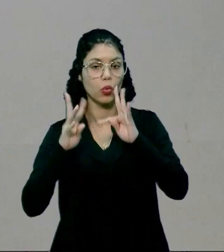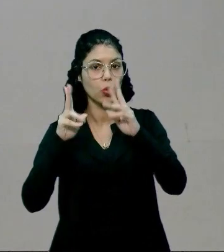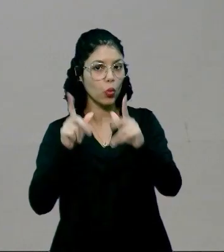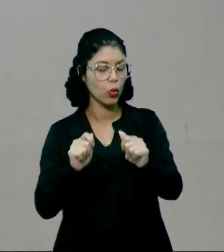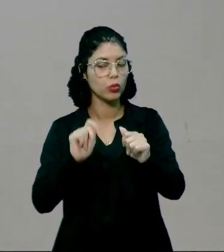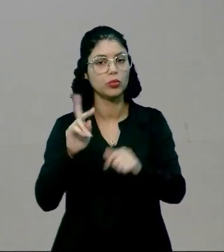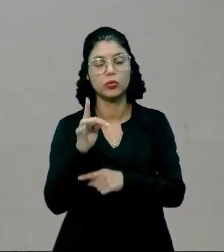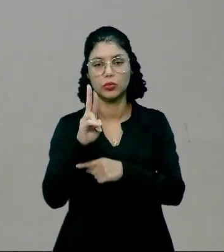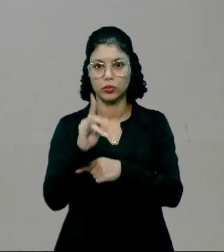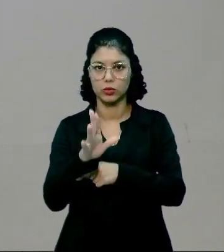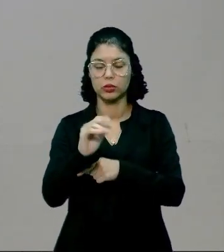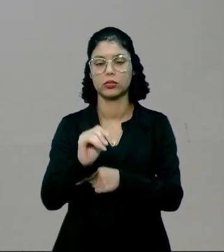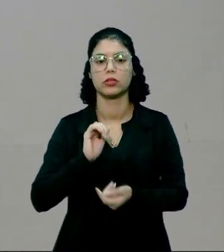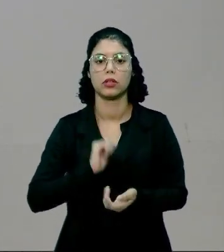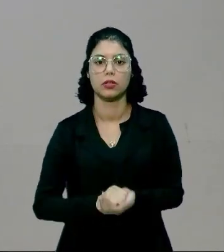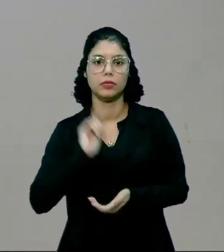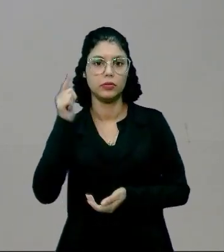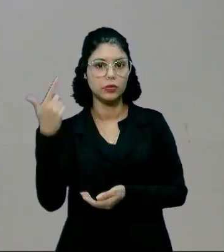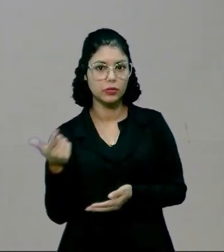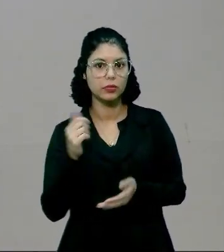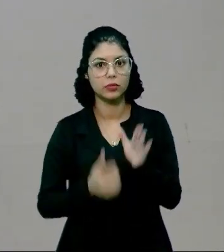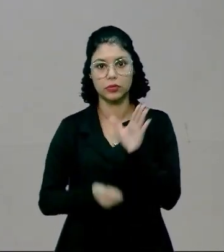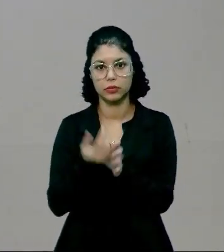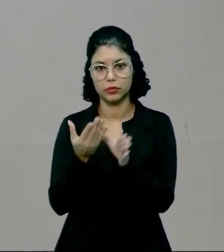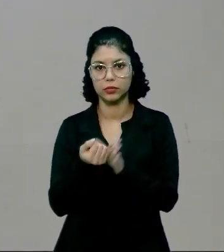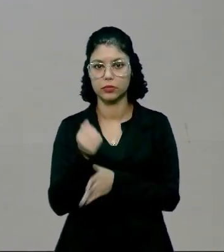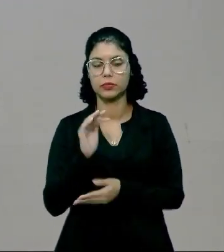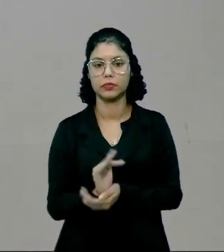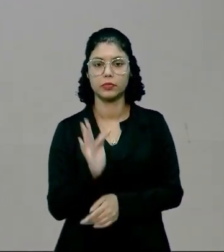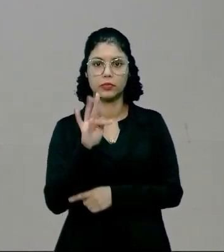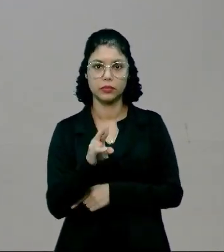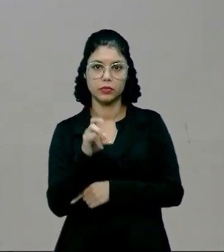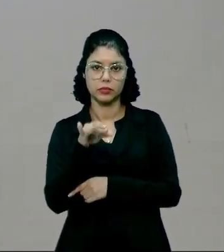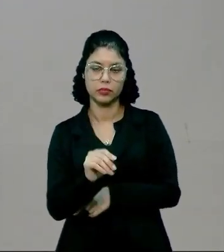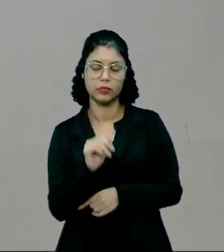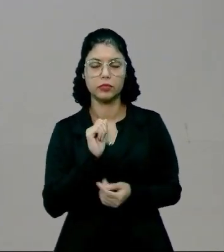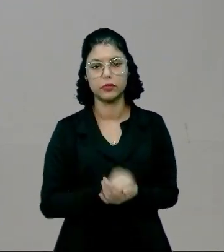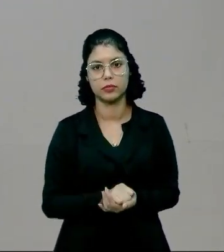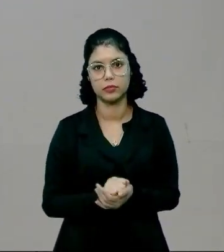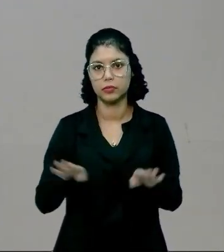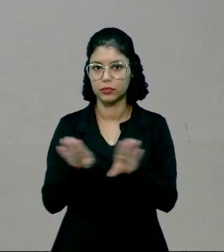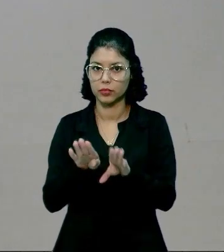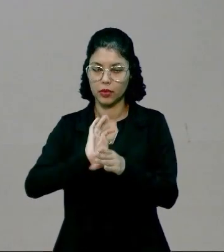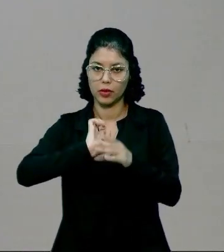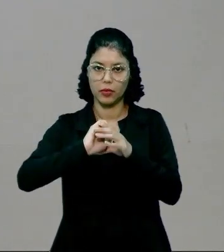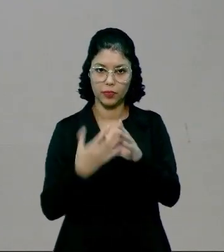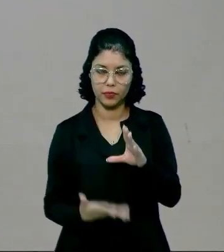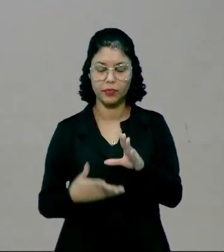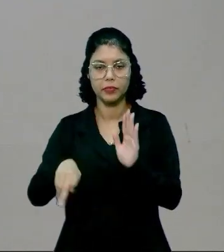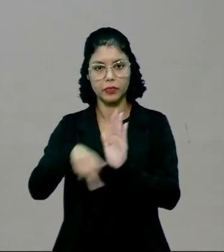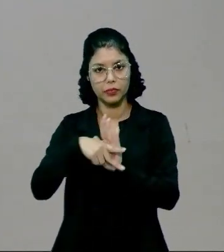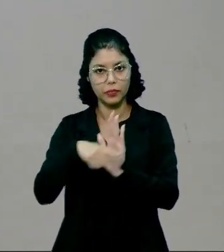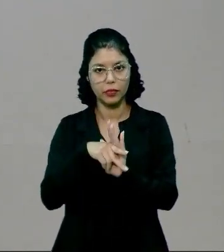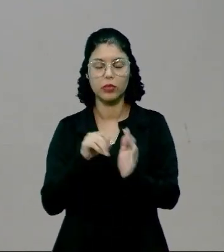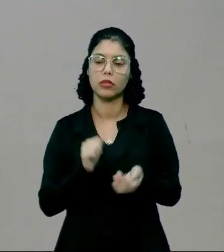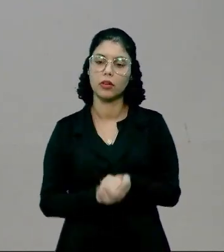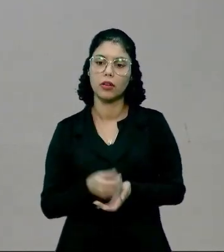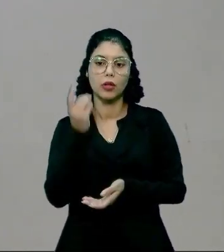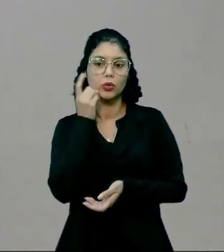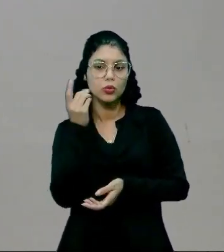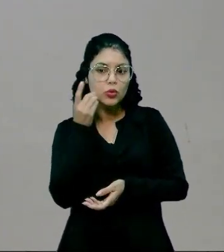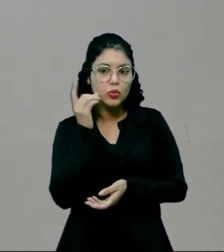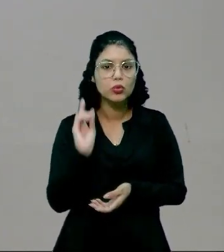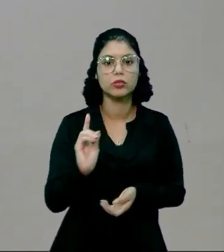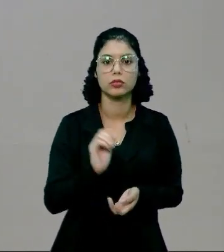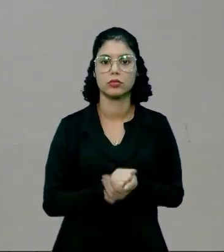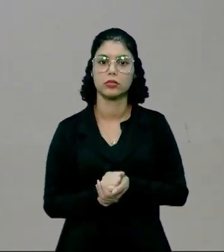os heterônimos, quer dizer, esses outros criados por Fernando Pessoa, eles têm características específicas, data de